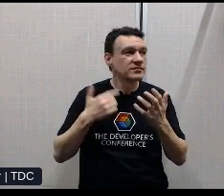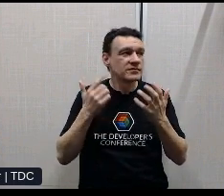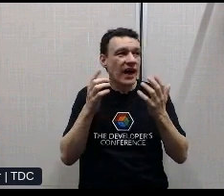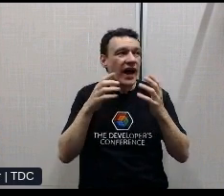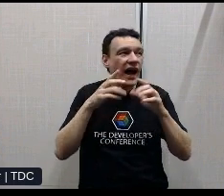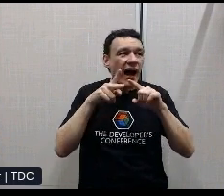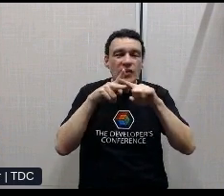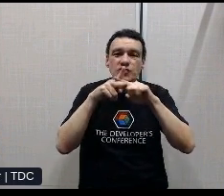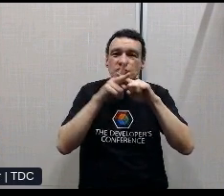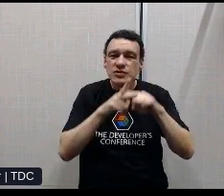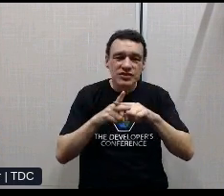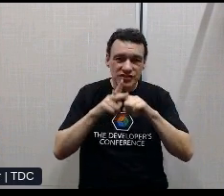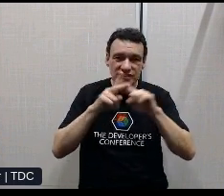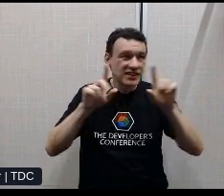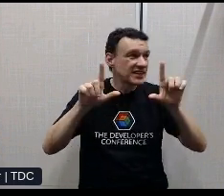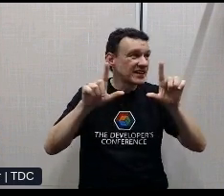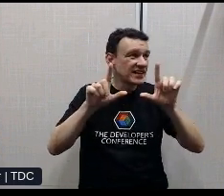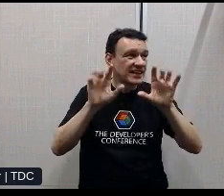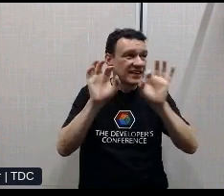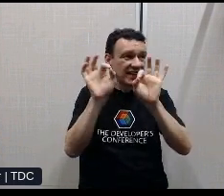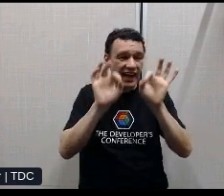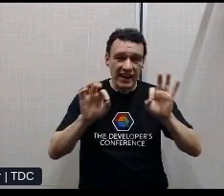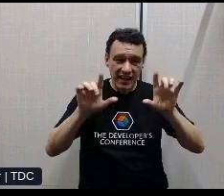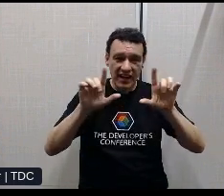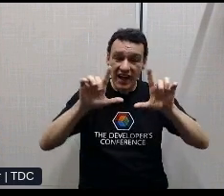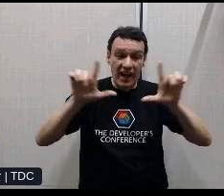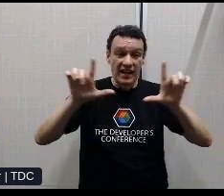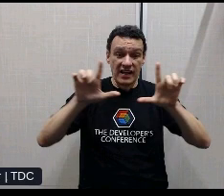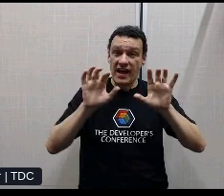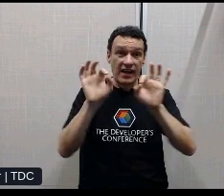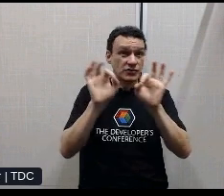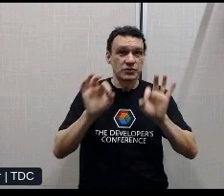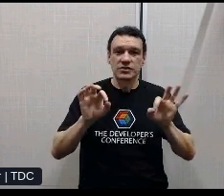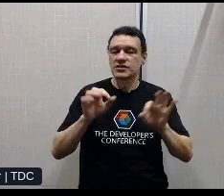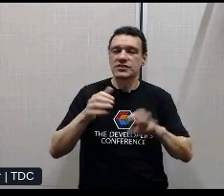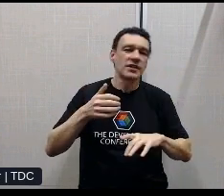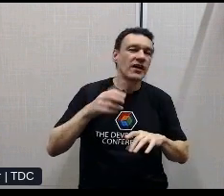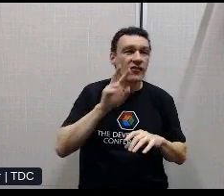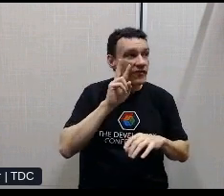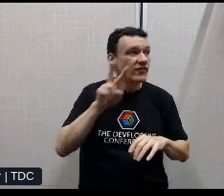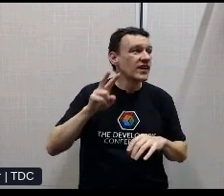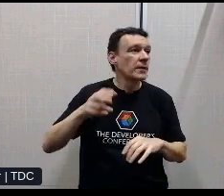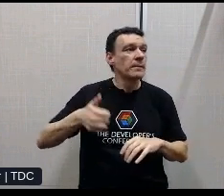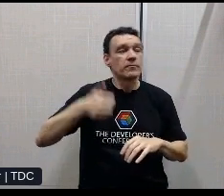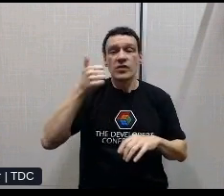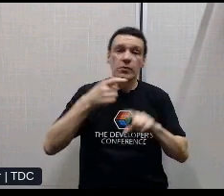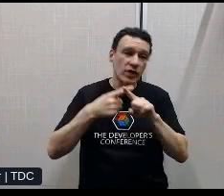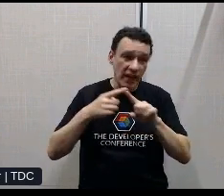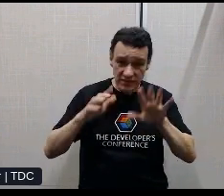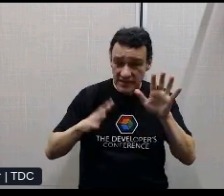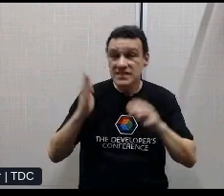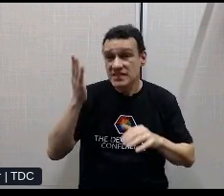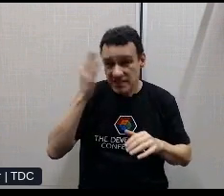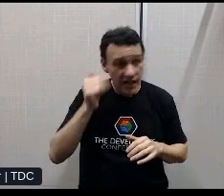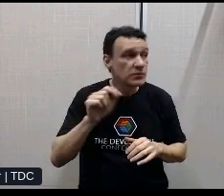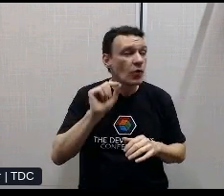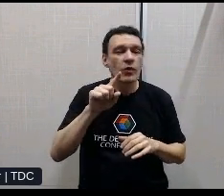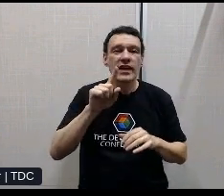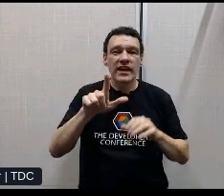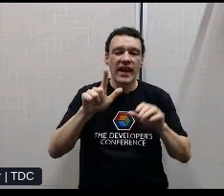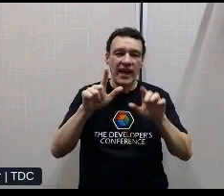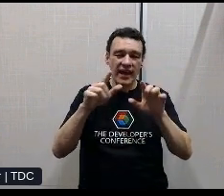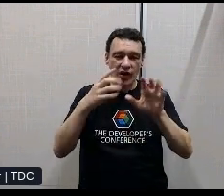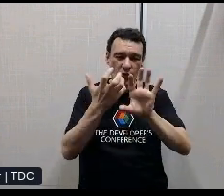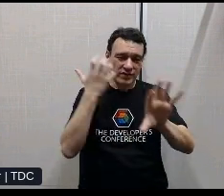na sua tela, para que ela consiga visualizar melhor, porque às vezes a gente sabe que tem um contraste, tem um tamanho de fonte. Então, a tecnologia